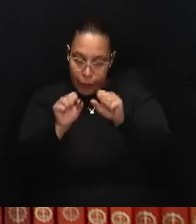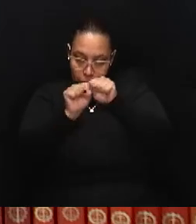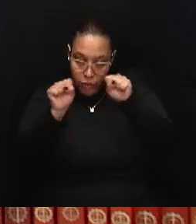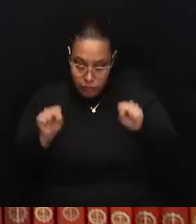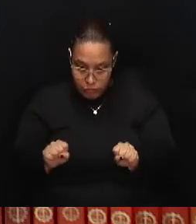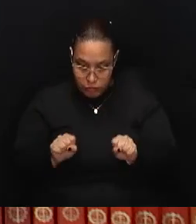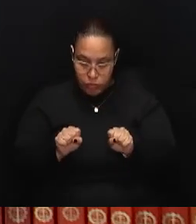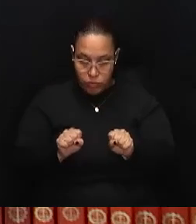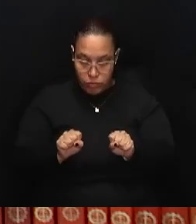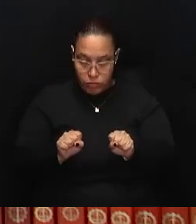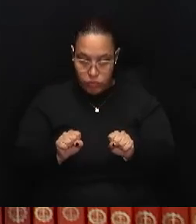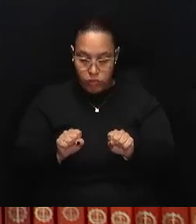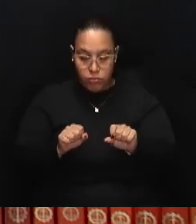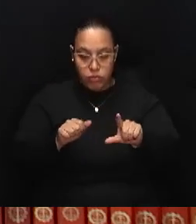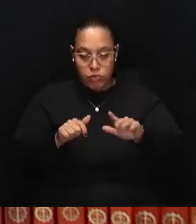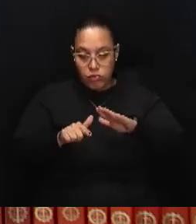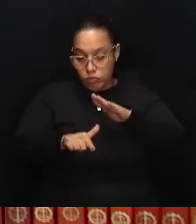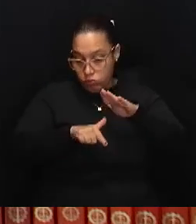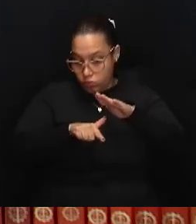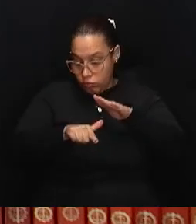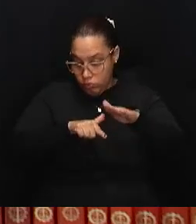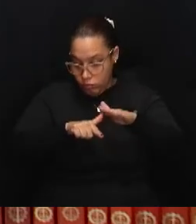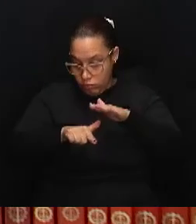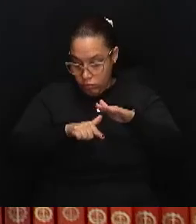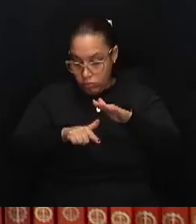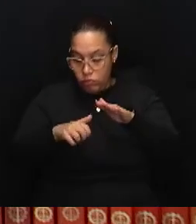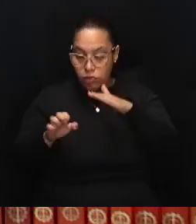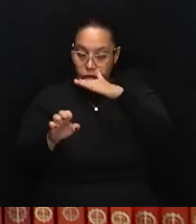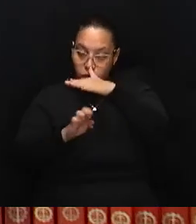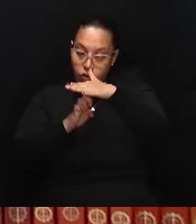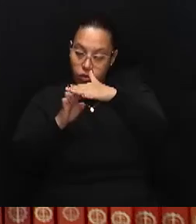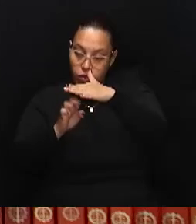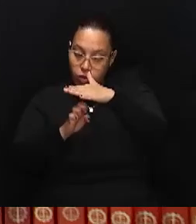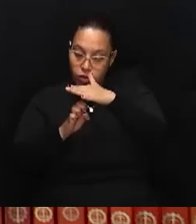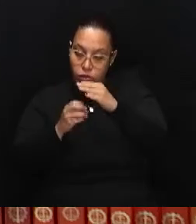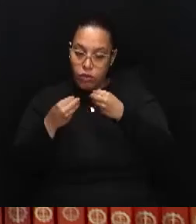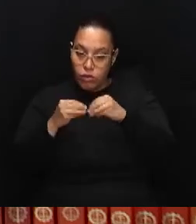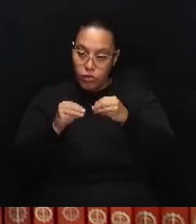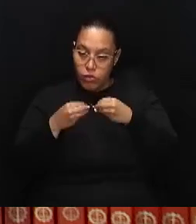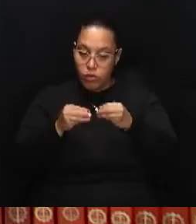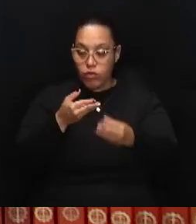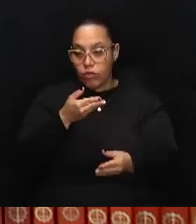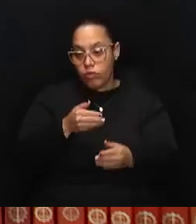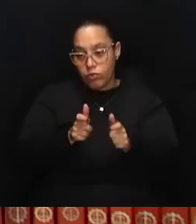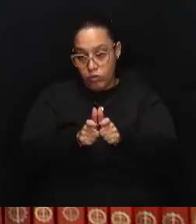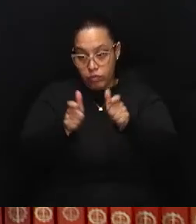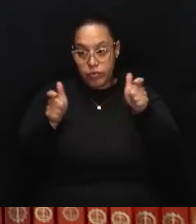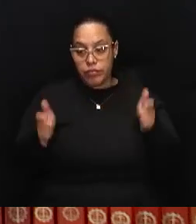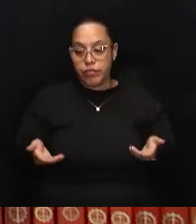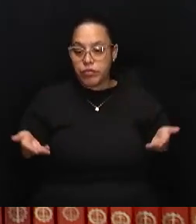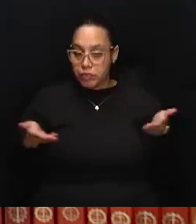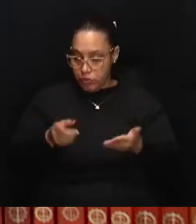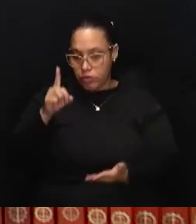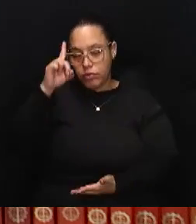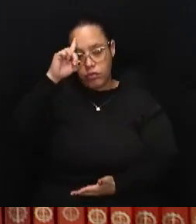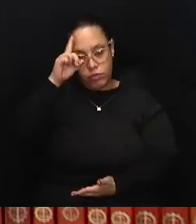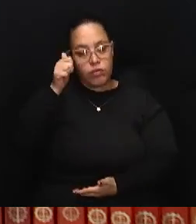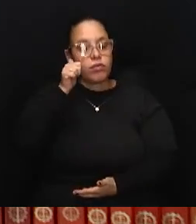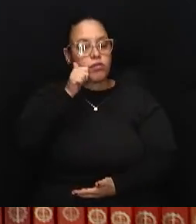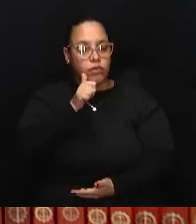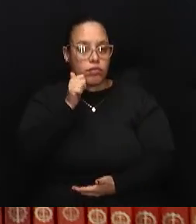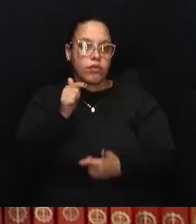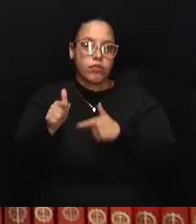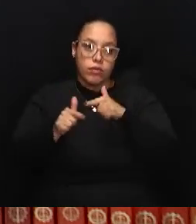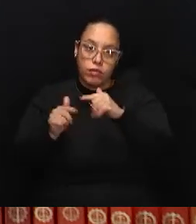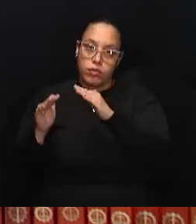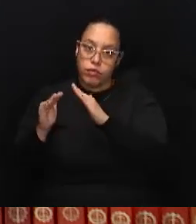híbrido, né, no home, e isso permitiu que as empresas tivessem uma flexibilidade maior. Então, hoje em dia, muitas mulheres